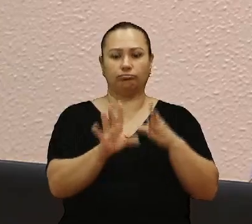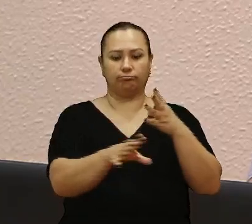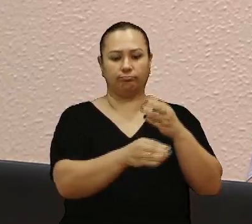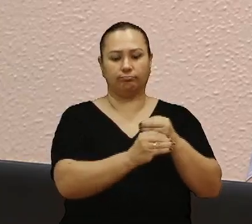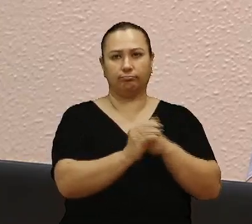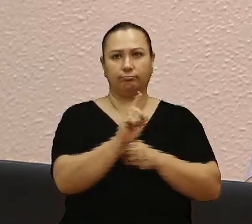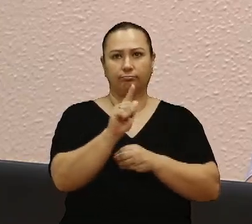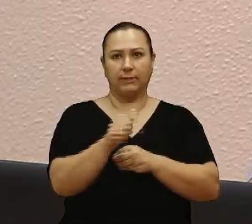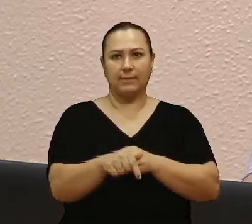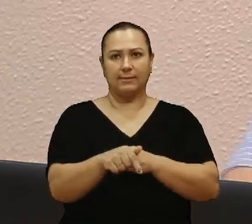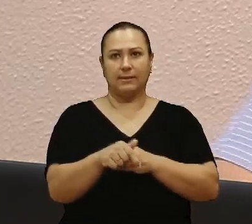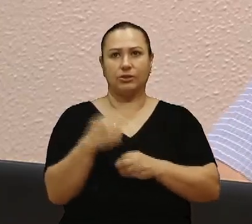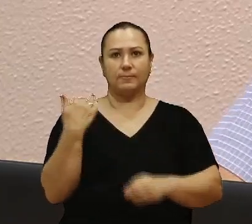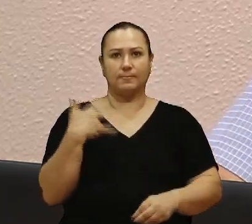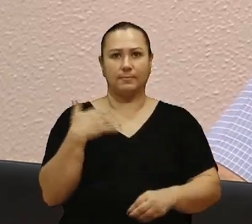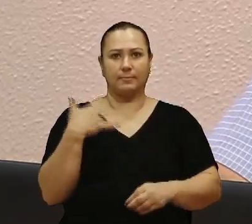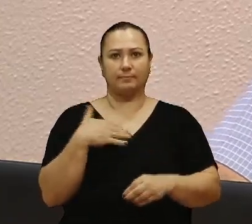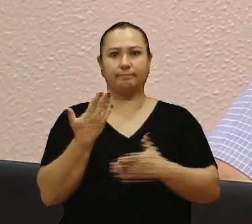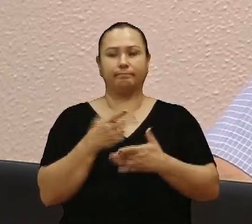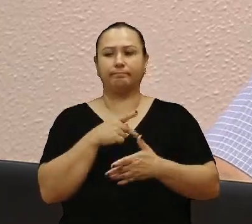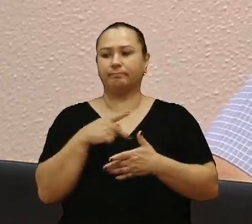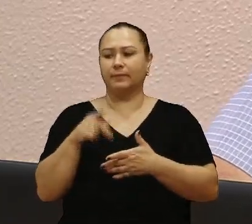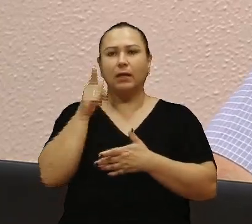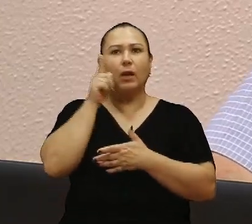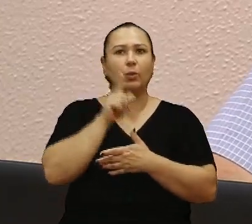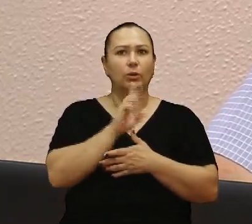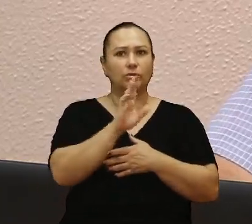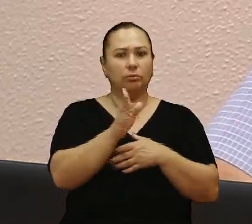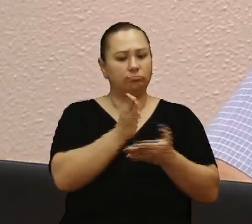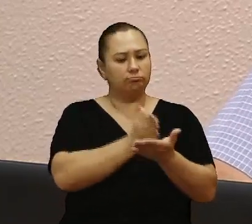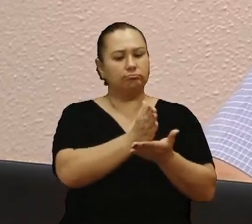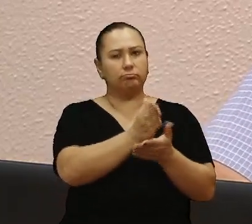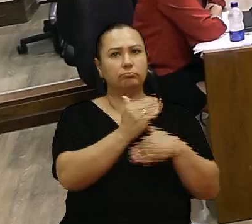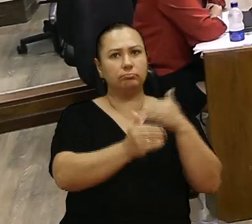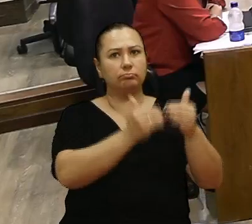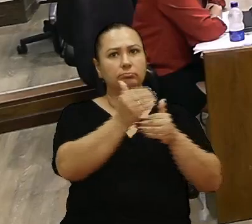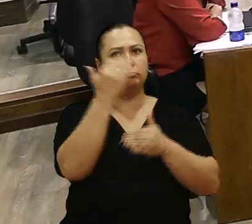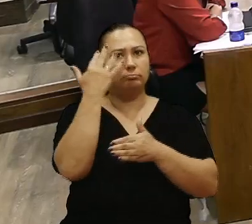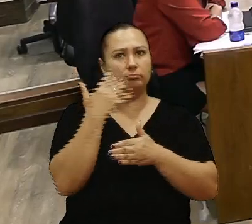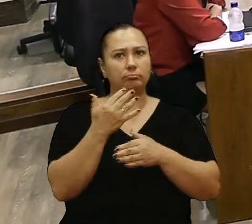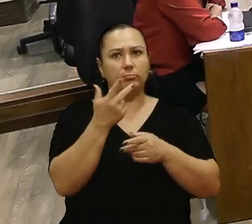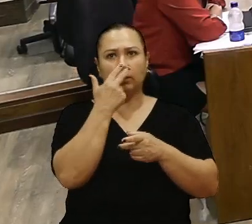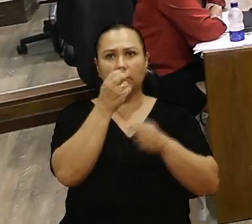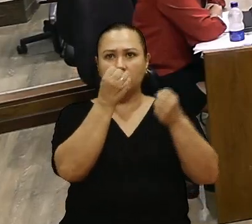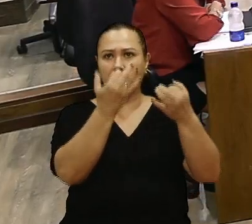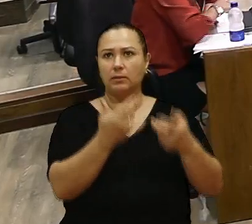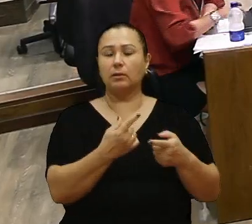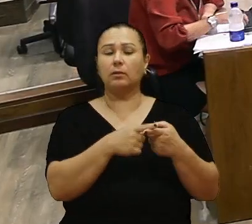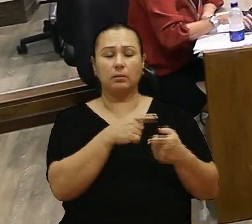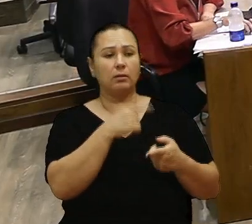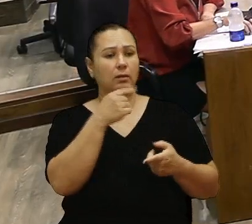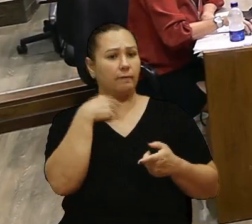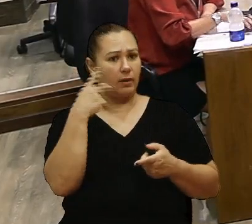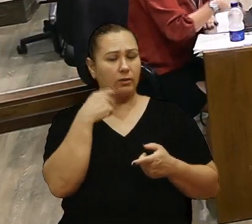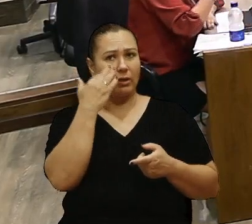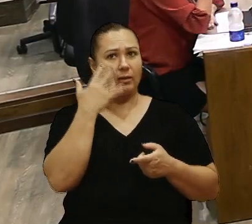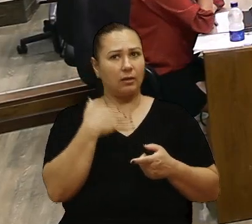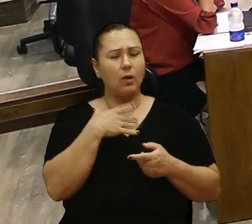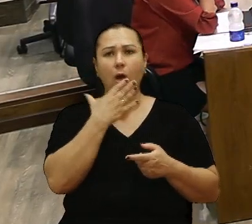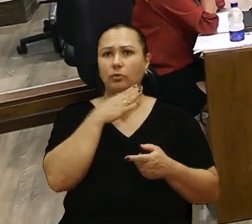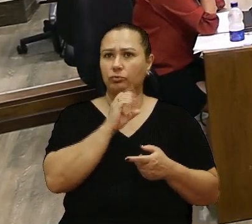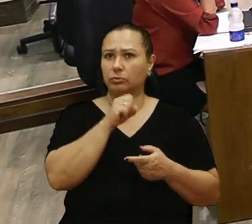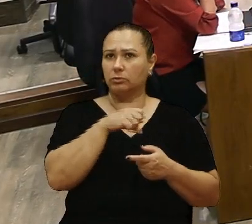17, vereadora Andressa Marques. Senhor presidente, só vou seguir na linha do que a vereadora Daiane Mello estava colocando, porque, vereadora Daiane, eu acho também que existe